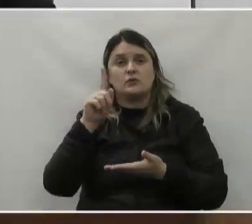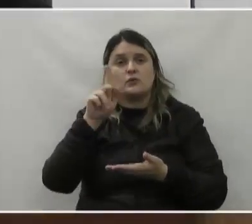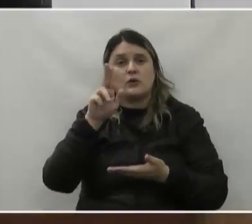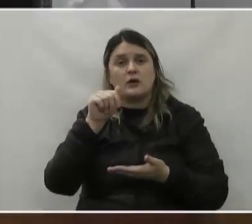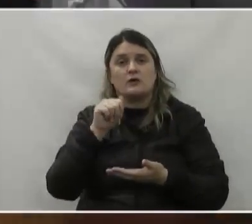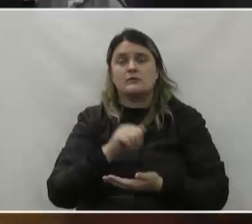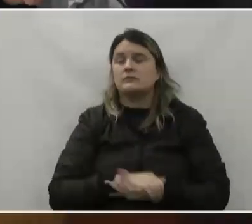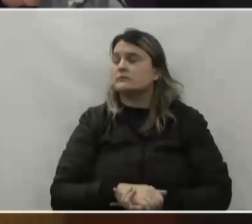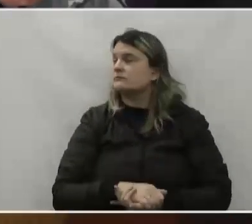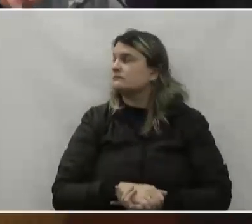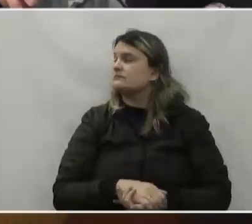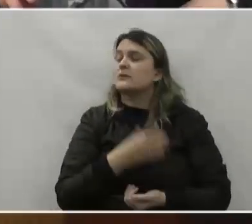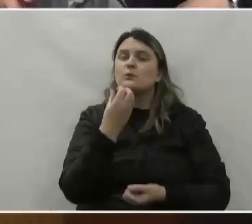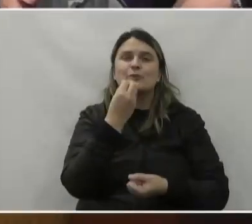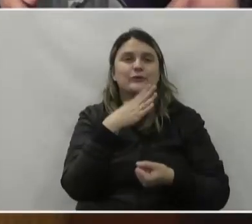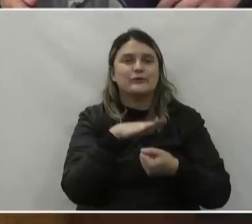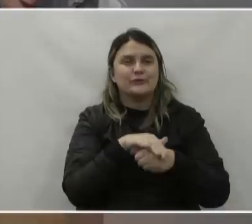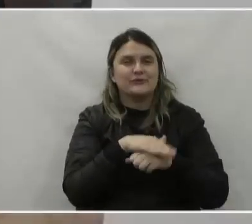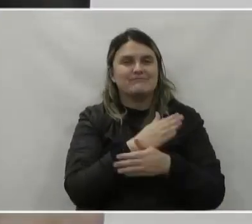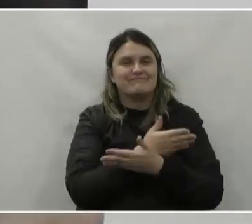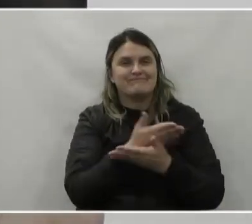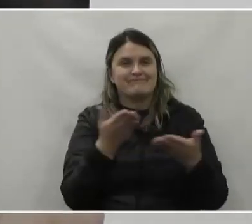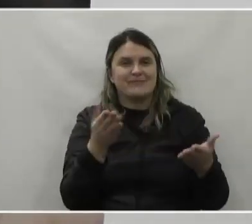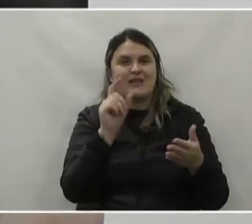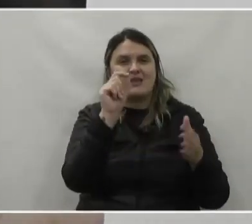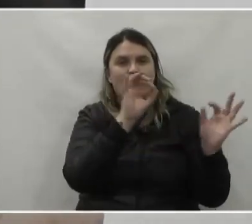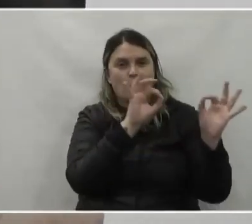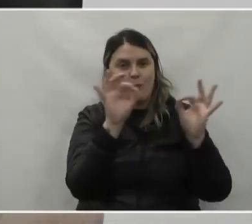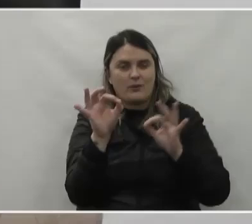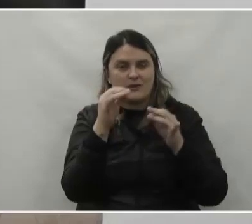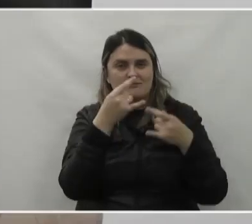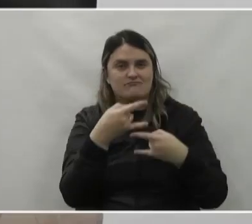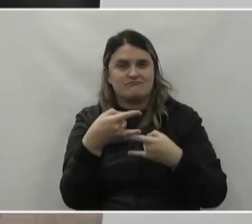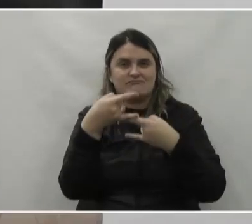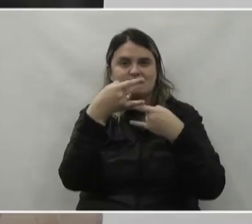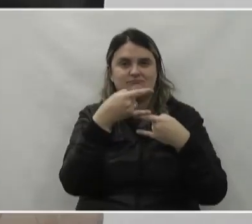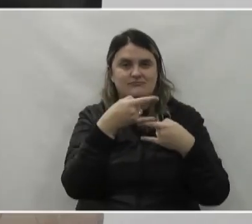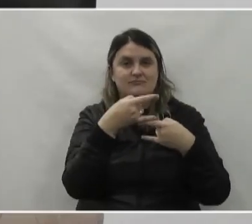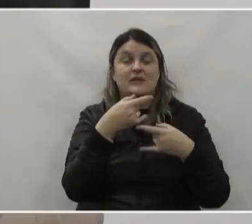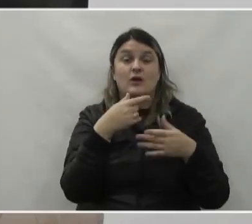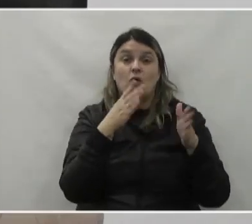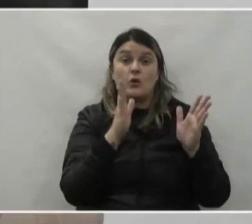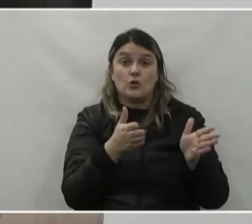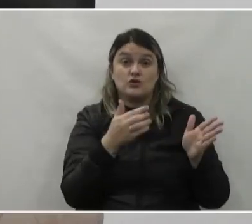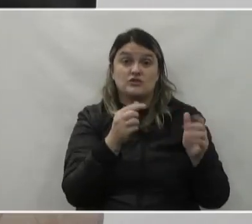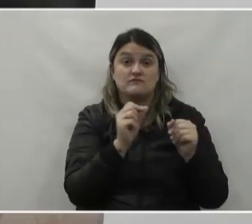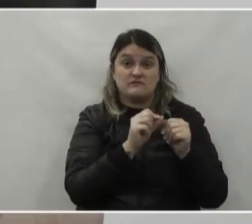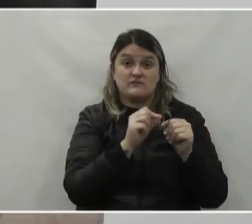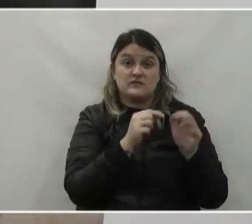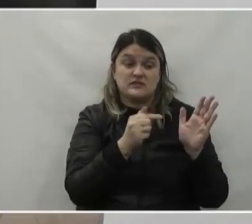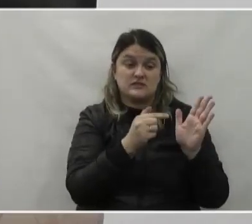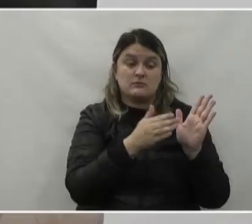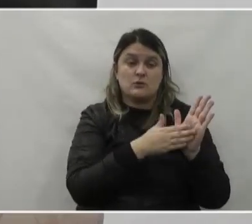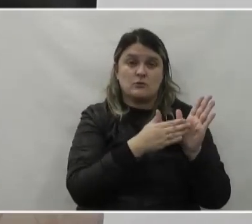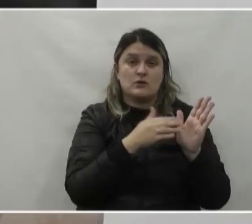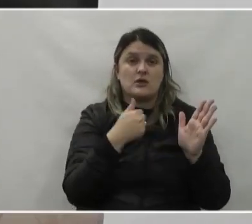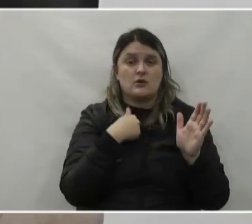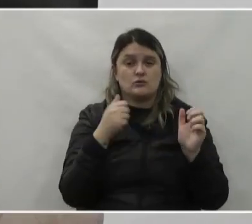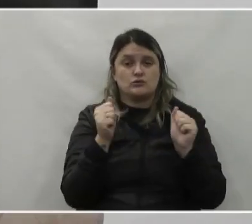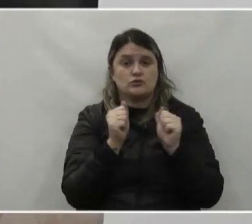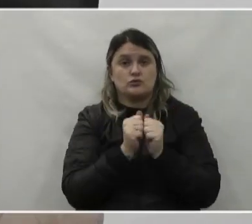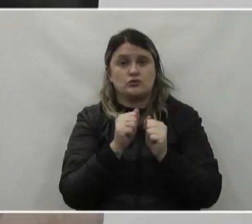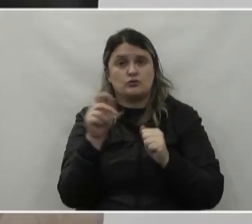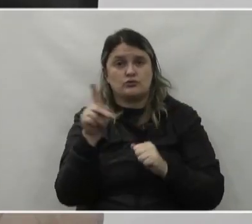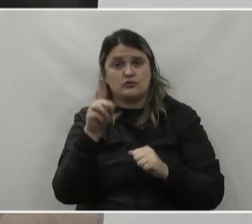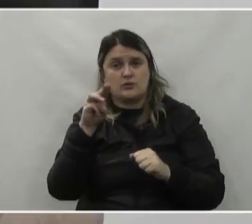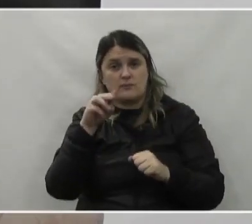Guga. Boa noite a todos e a todas que nos acompanham de sua casa. Eu entro com esse requerimento hoje junto com o meu colega